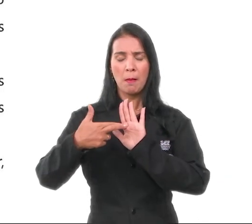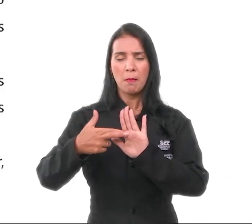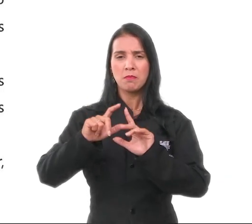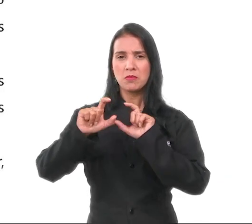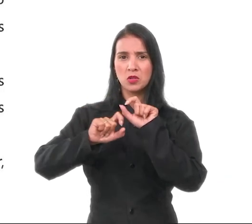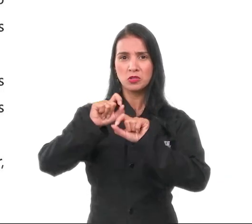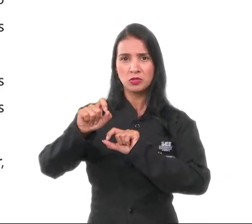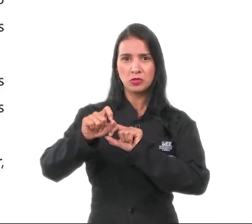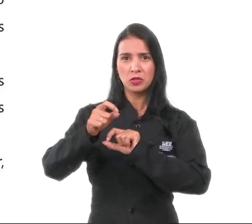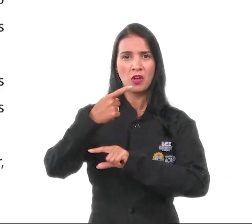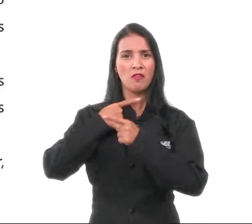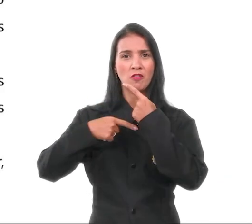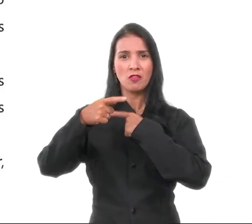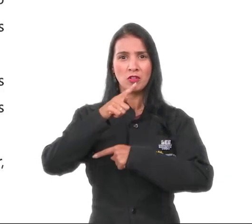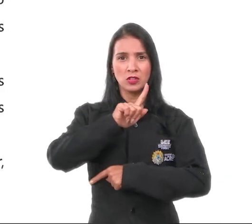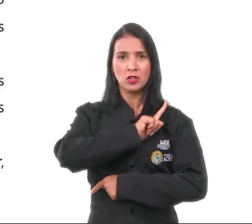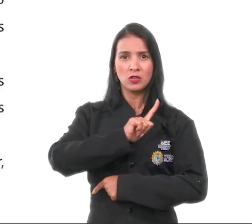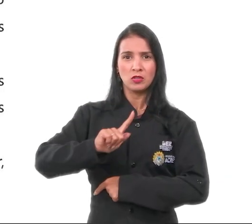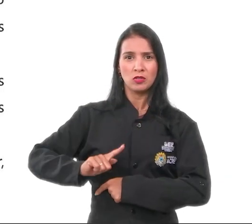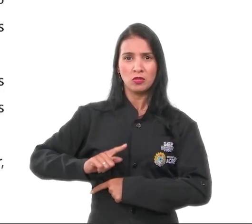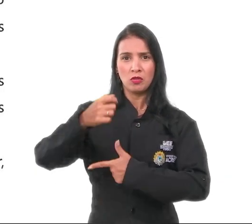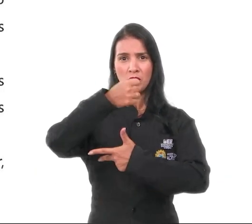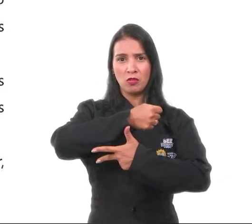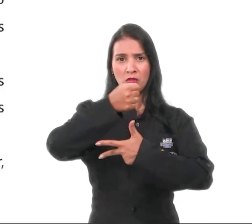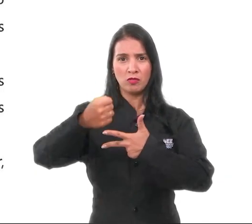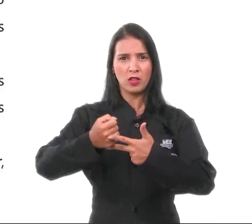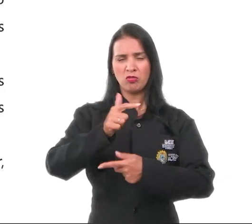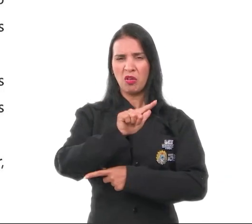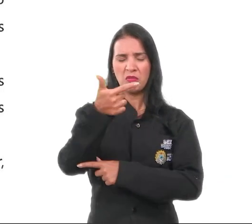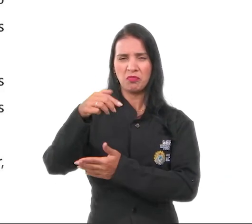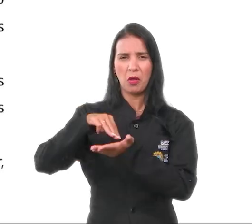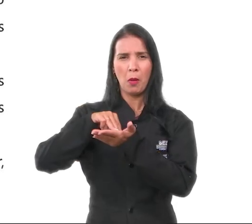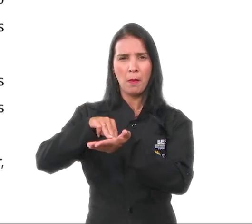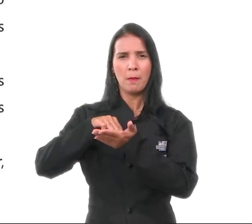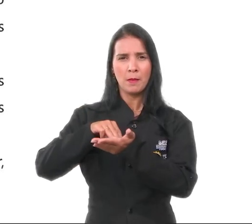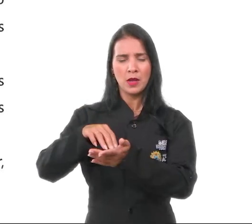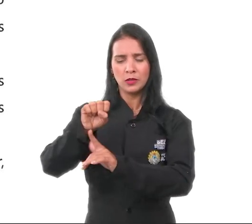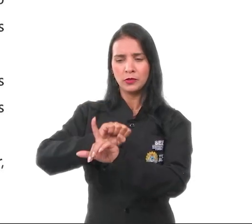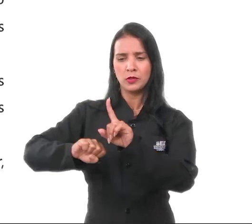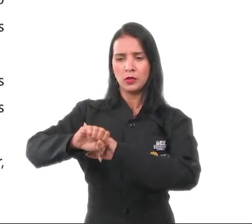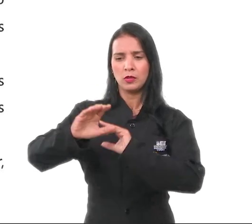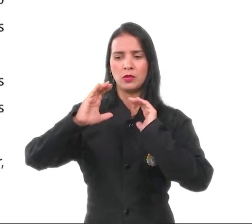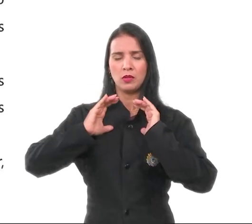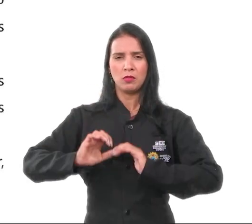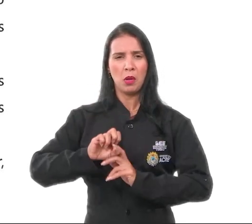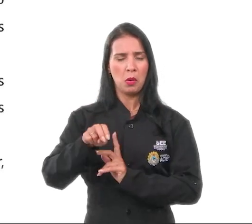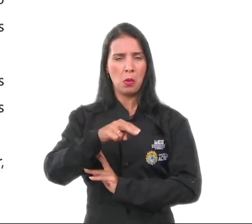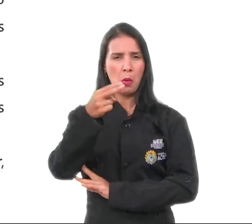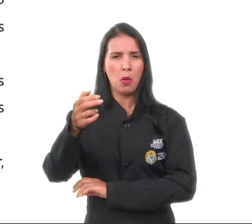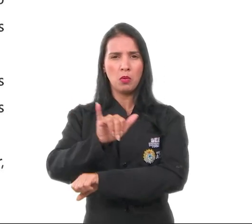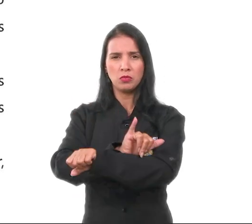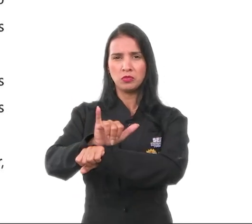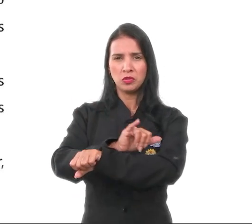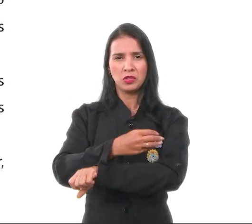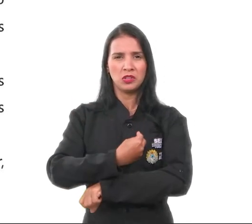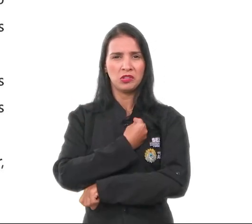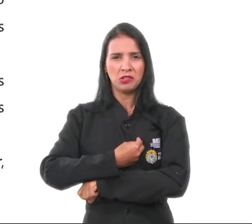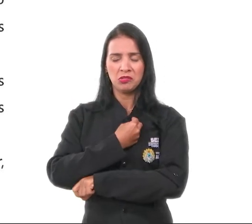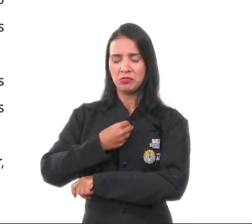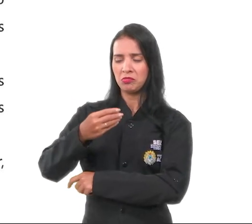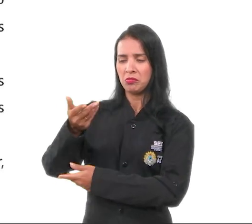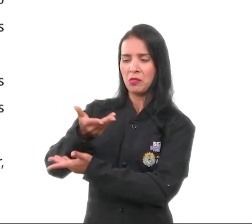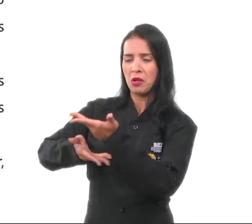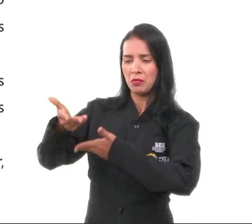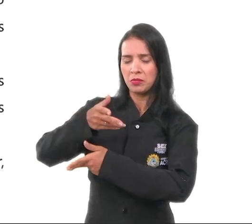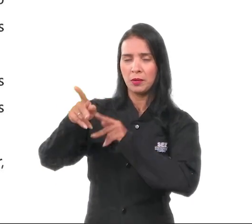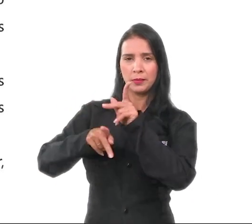no poder, sem mediadores da sociedade civil ou mecanismos de participação popular.